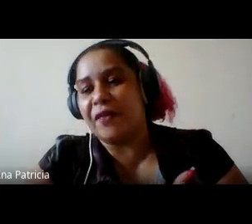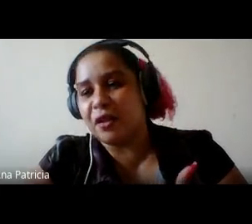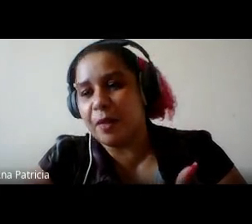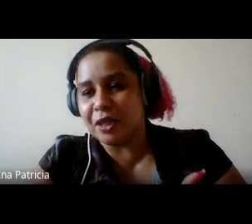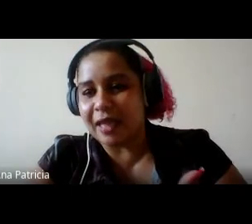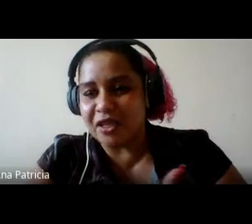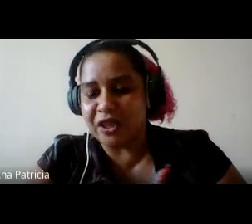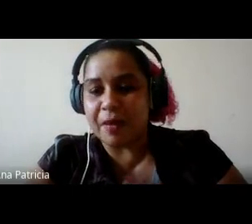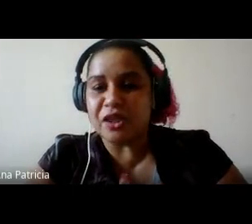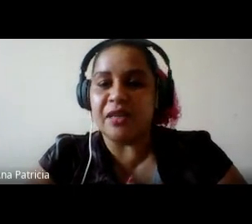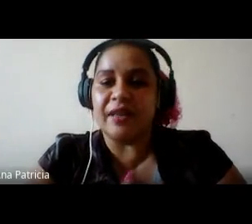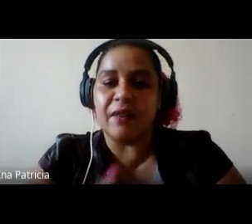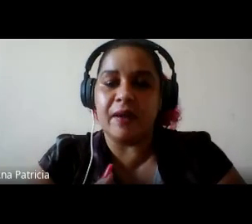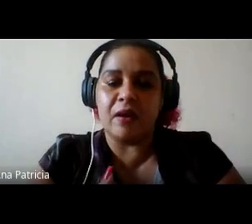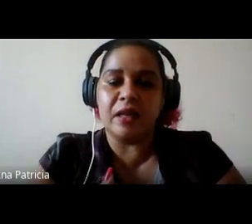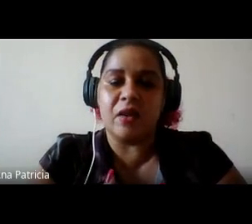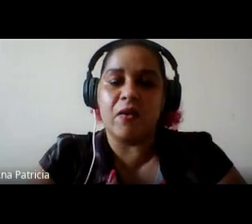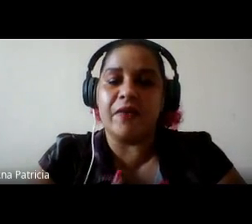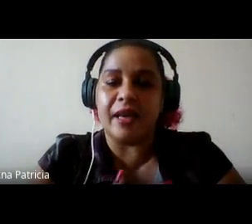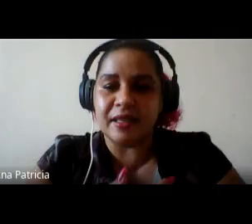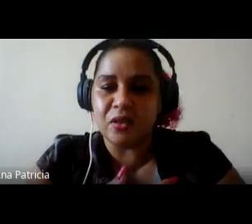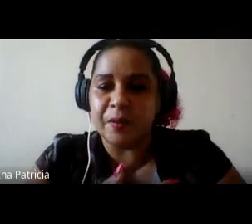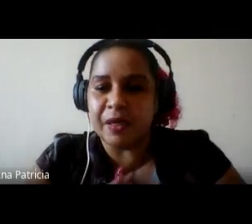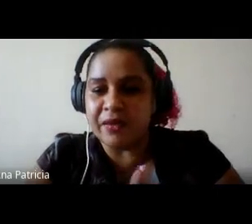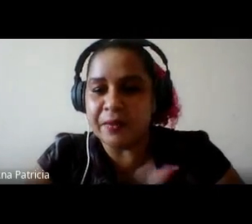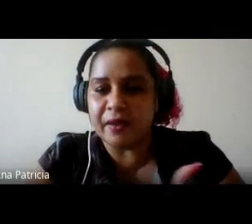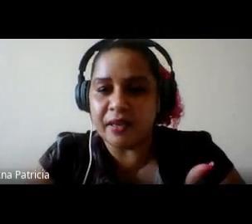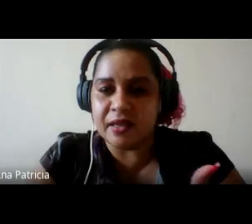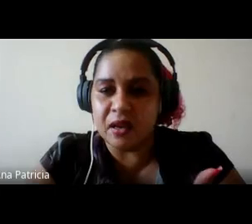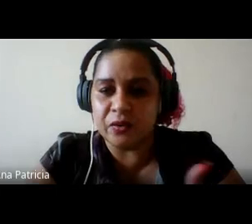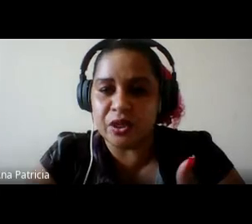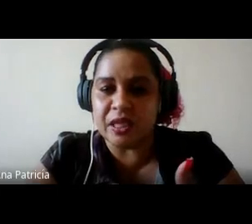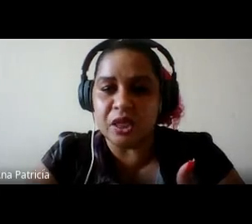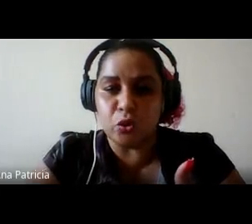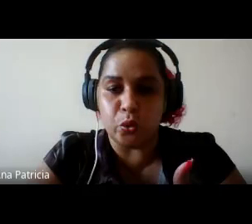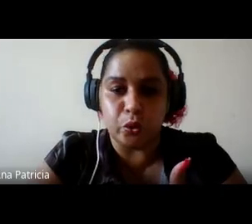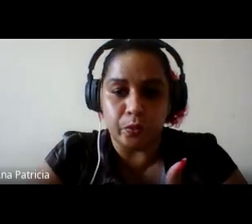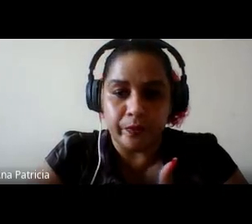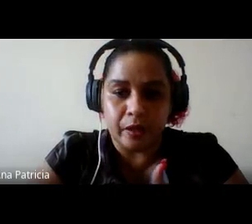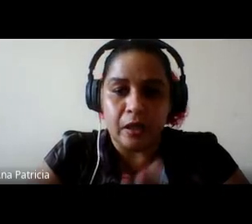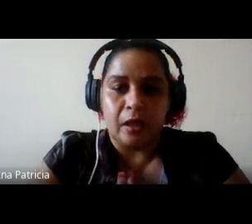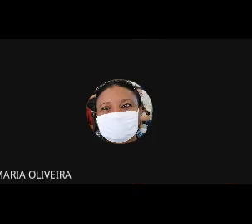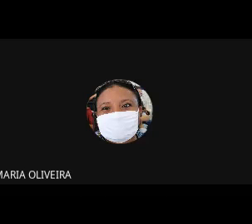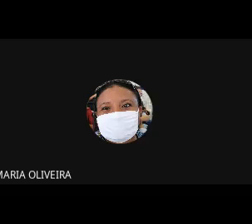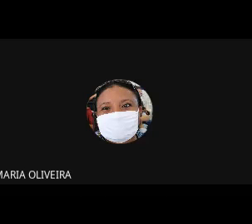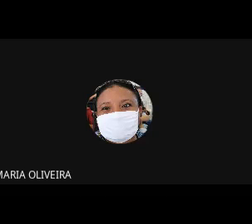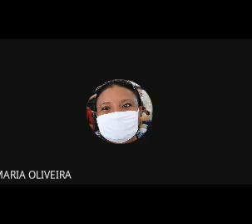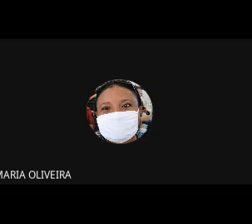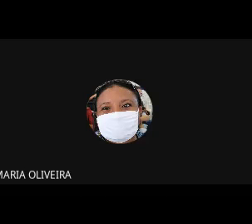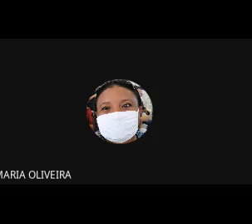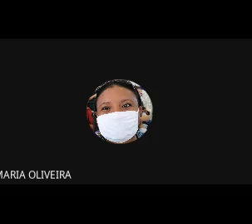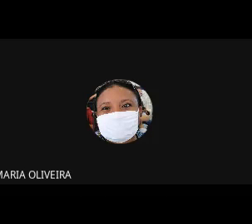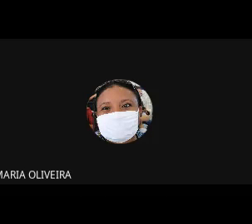Socorro está fazendo mais chantagem, gente. Mais tarde vai ter uma roda de conversa sobre bilinguismo e educação do discente surdo. Sabendo